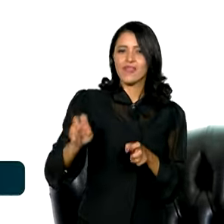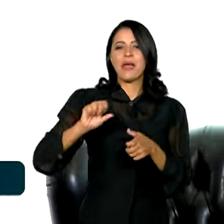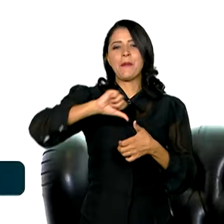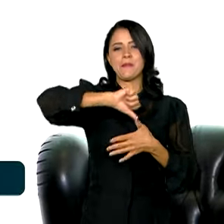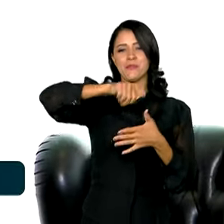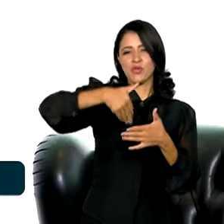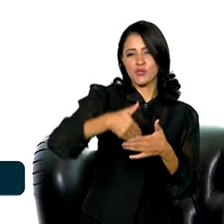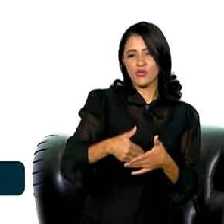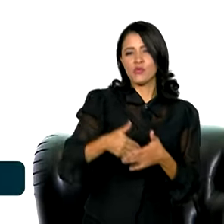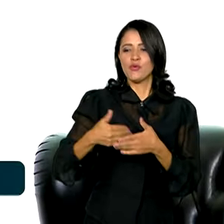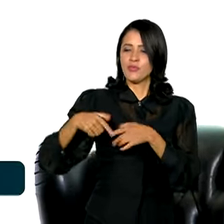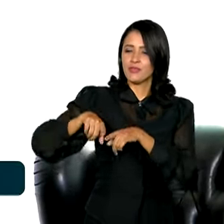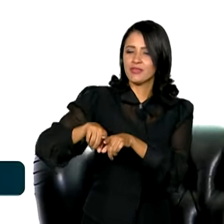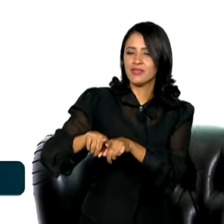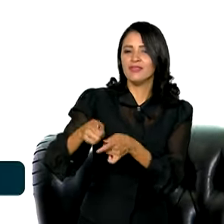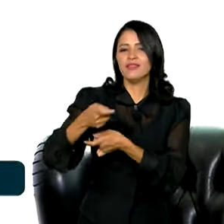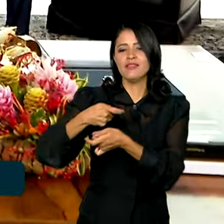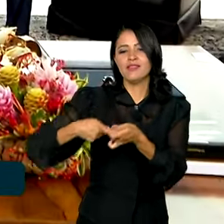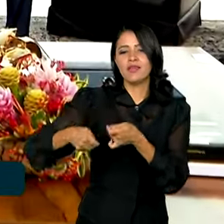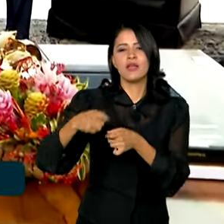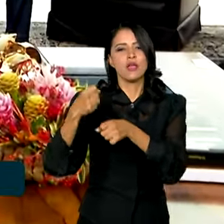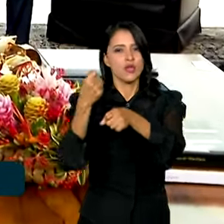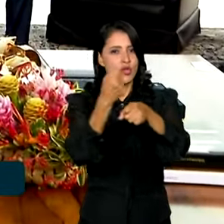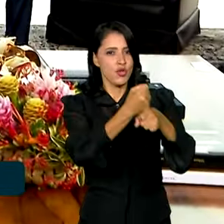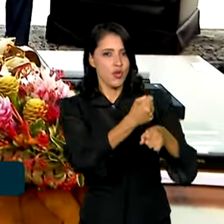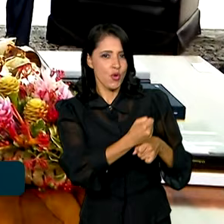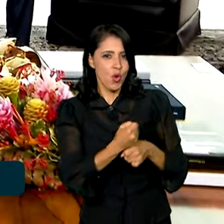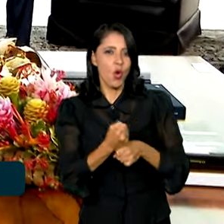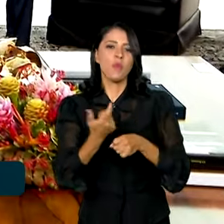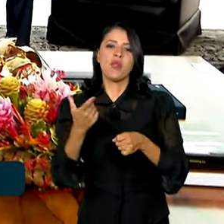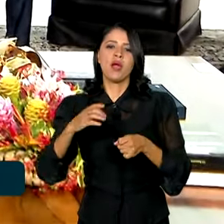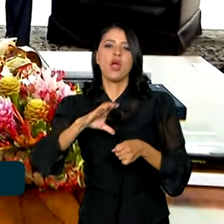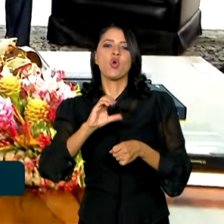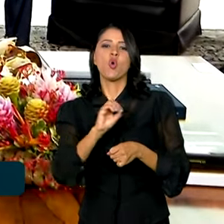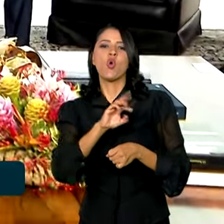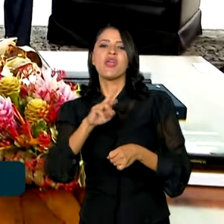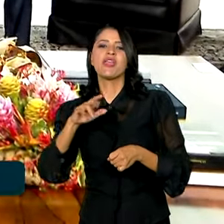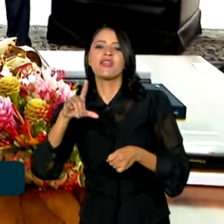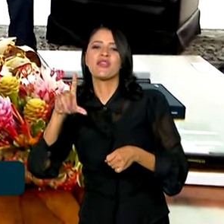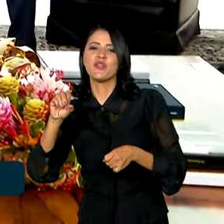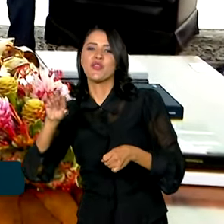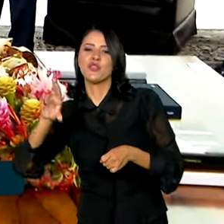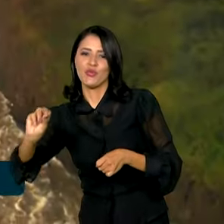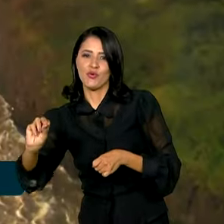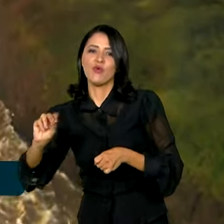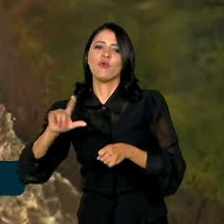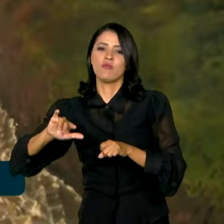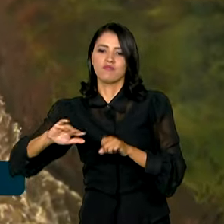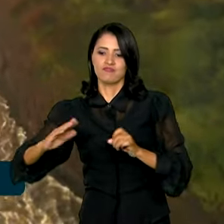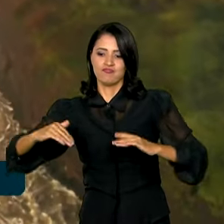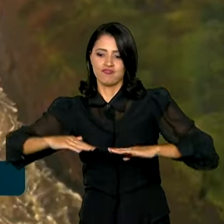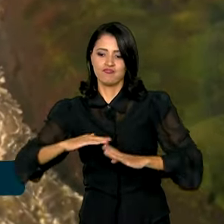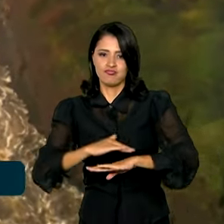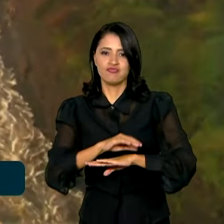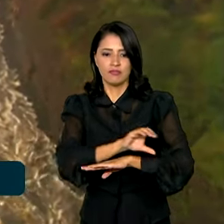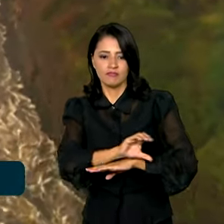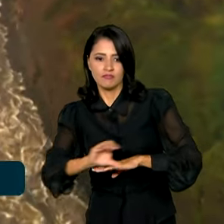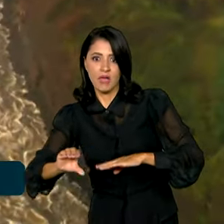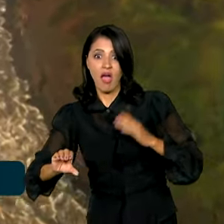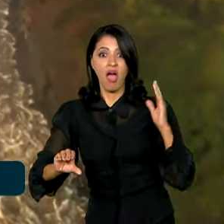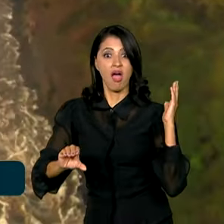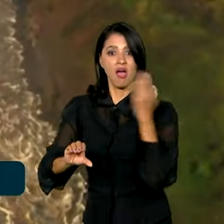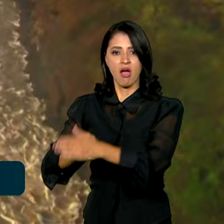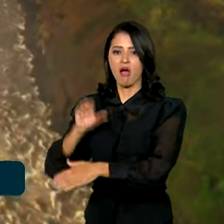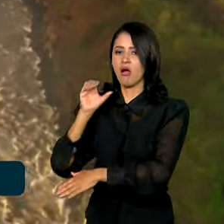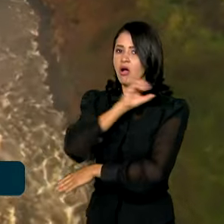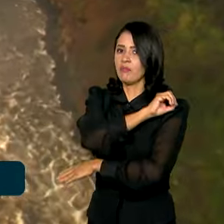de integração, como o corredor bioceânico, que deve garantir um caminho mais curto aos mercados asiáticos. Mas o assunto